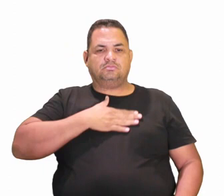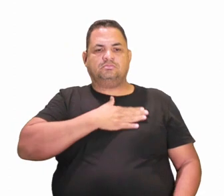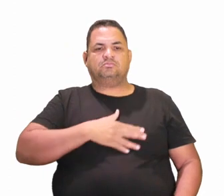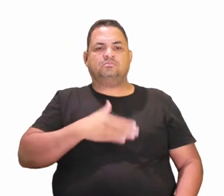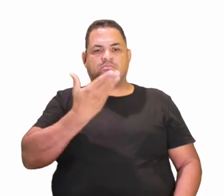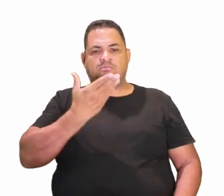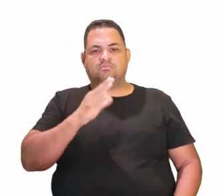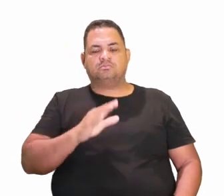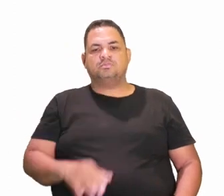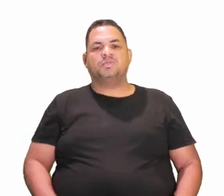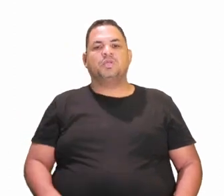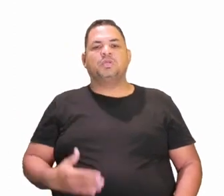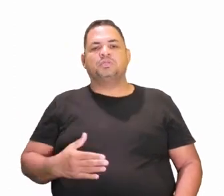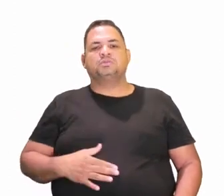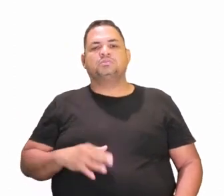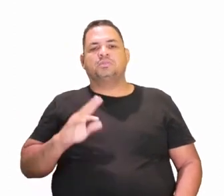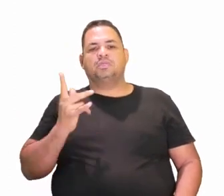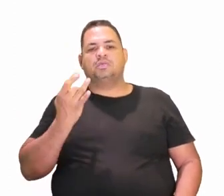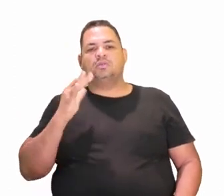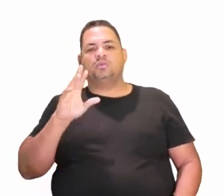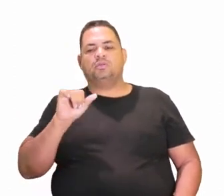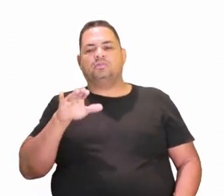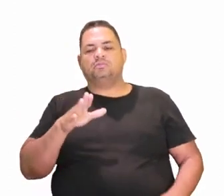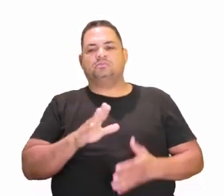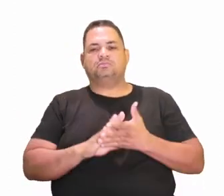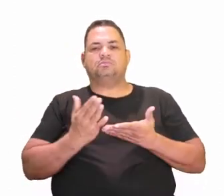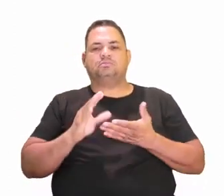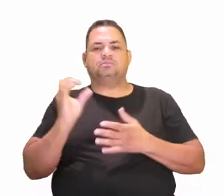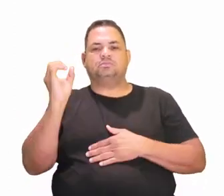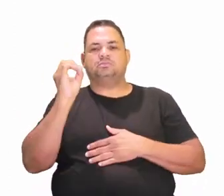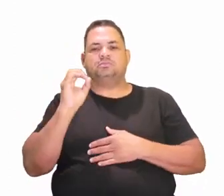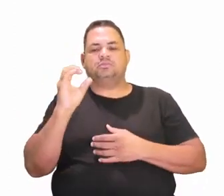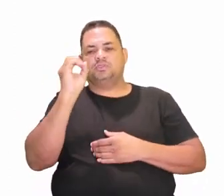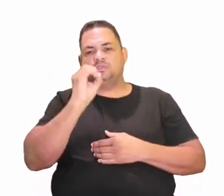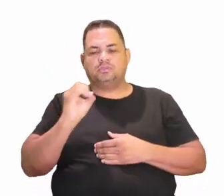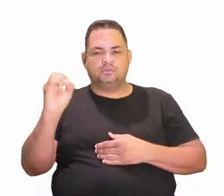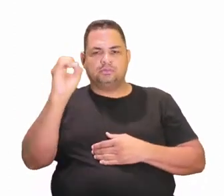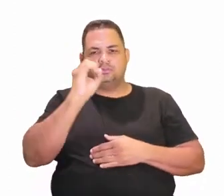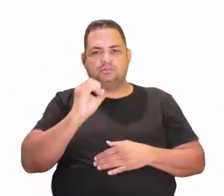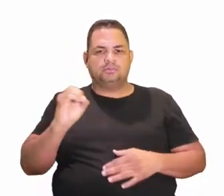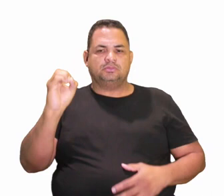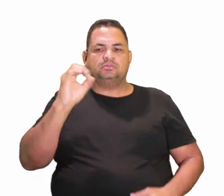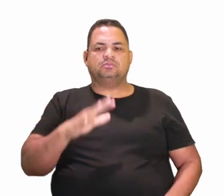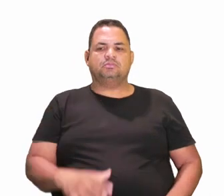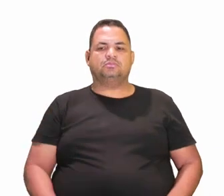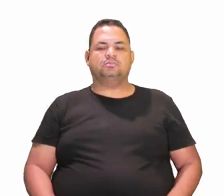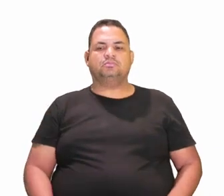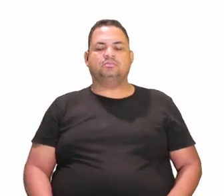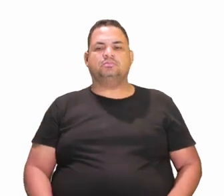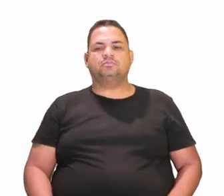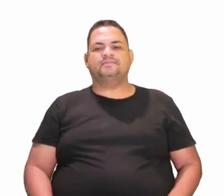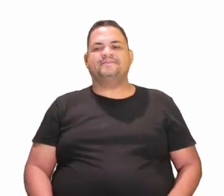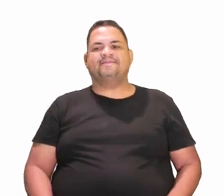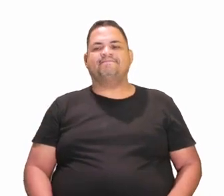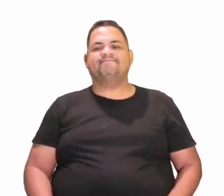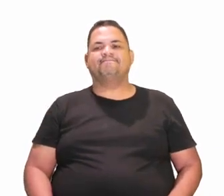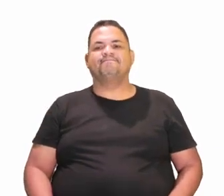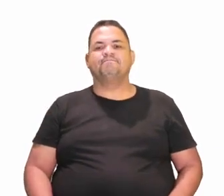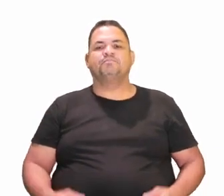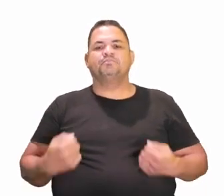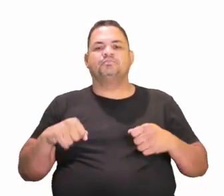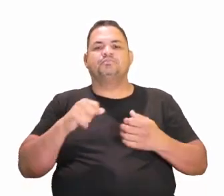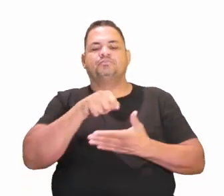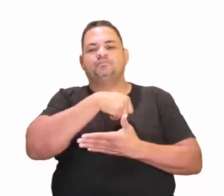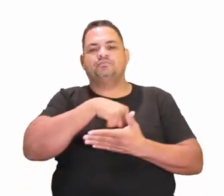é em dezembro, eu poderia falar é o Halloween e o Halloween é em dezembro, outubro. E o Halloween é em outubro. Eu